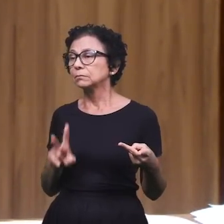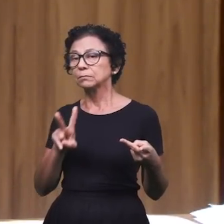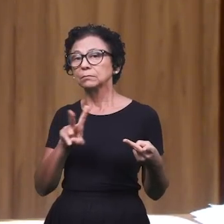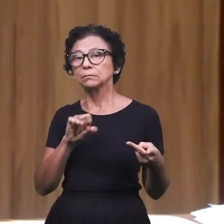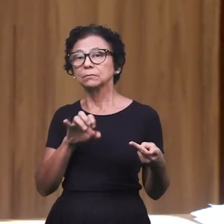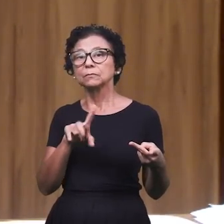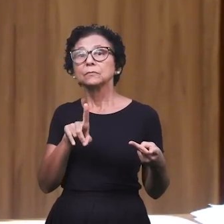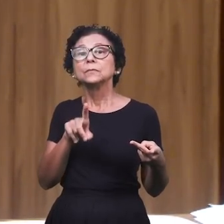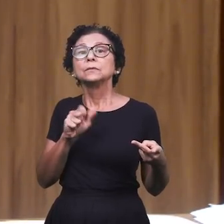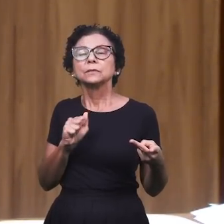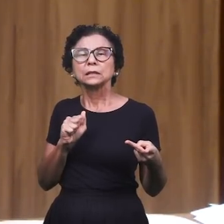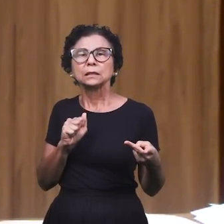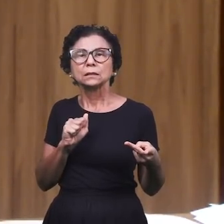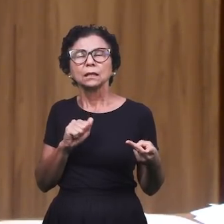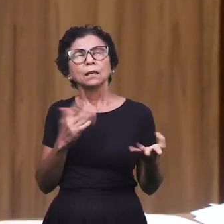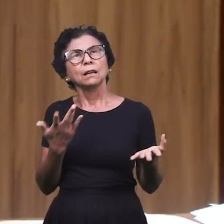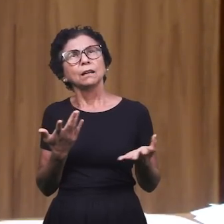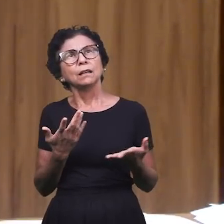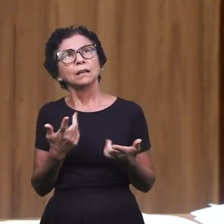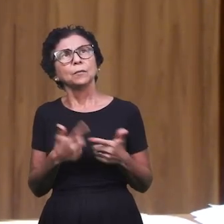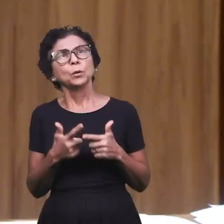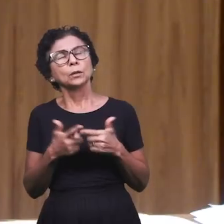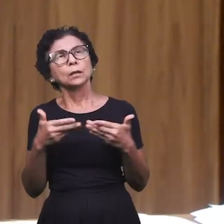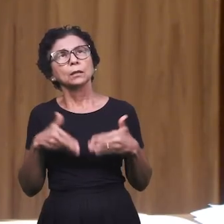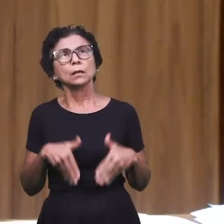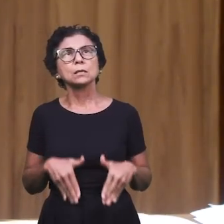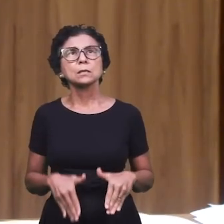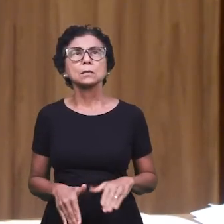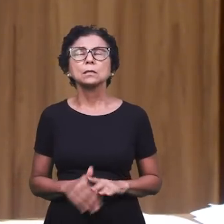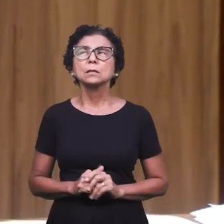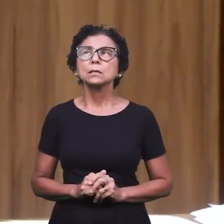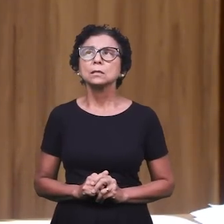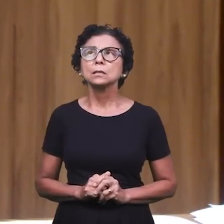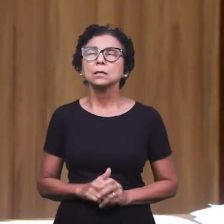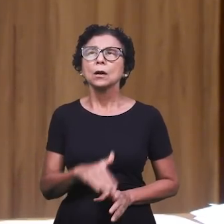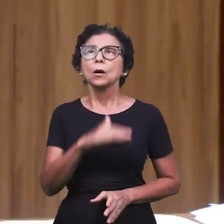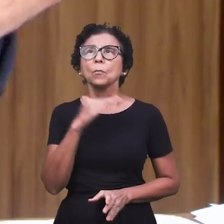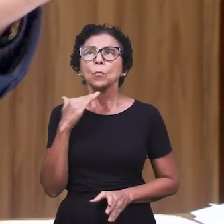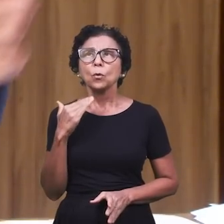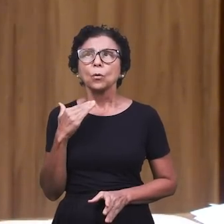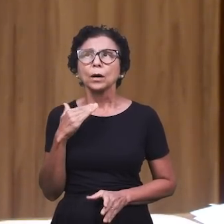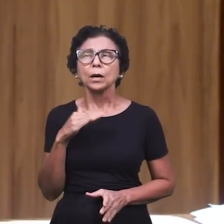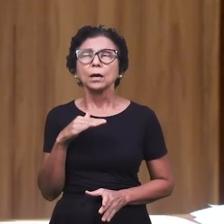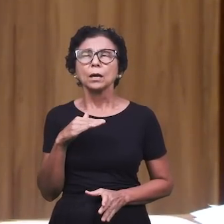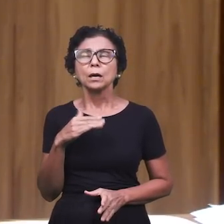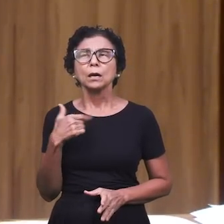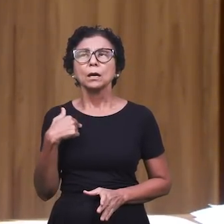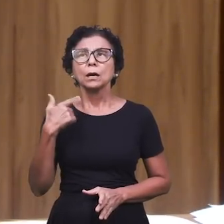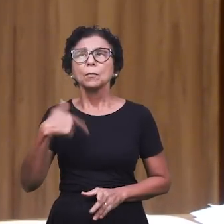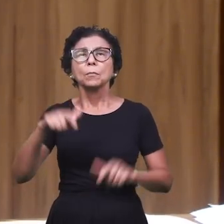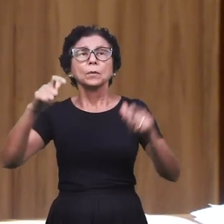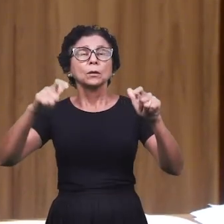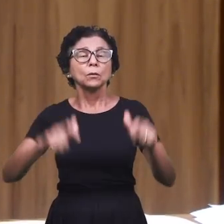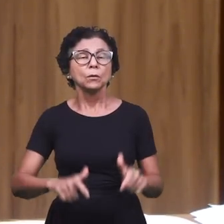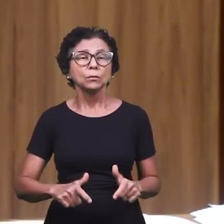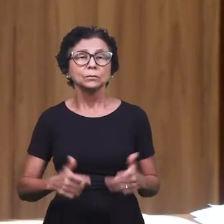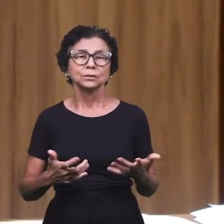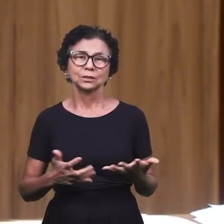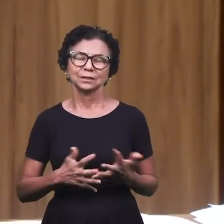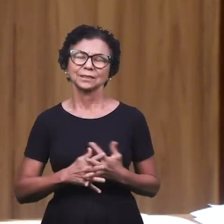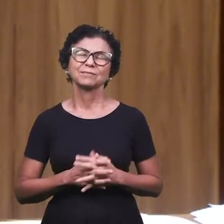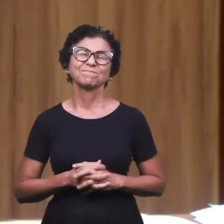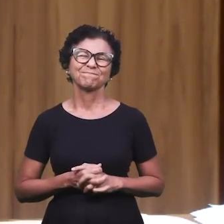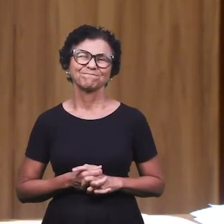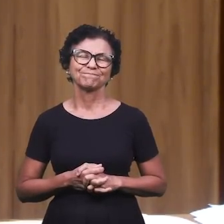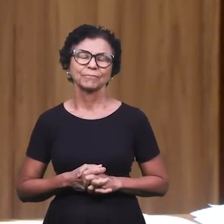Por que nós estamos aqui? Para onde vamos? Eu sempre gosto de fazer menção, Antônio Carlos, tem um